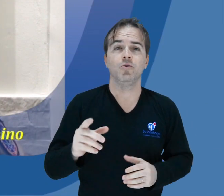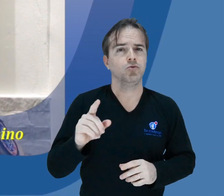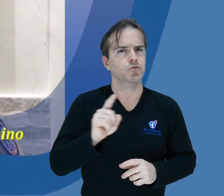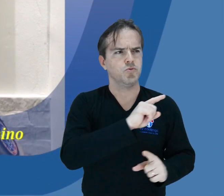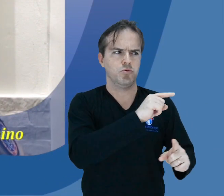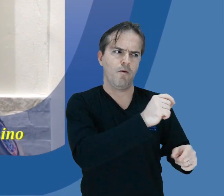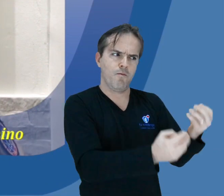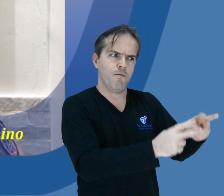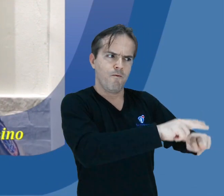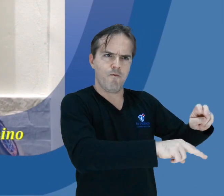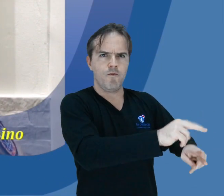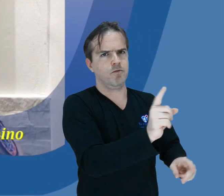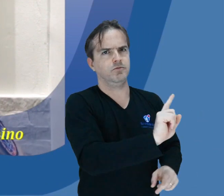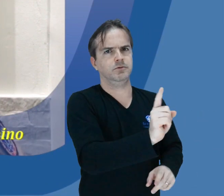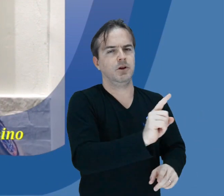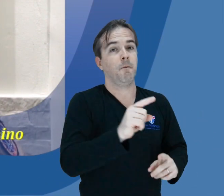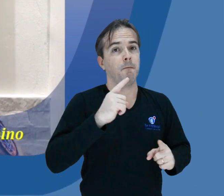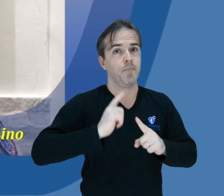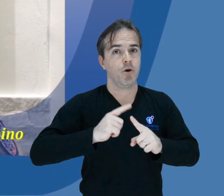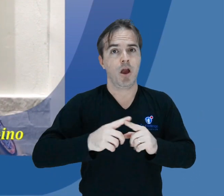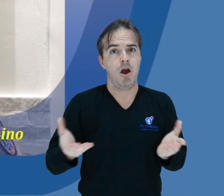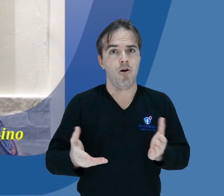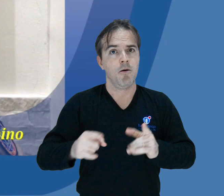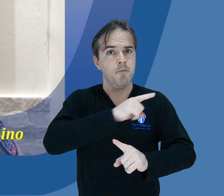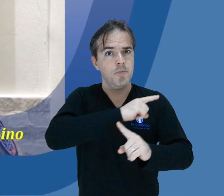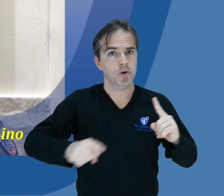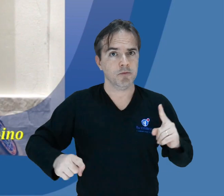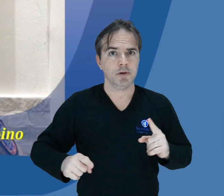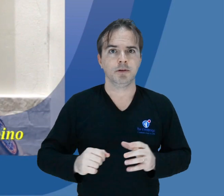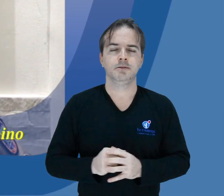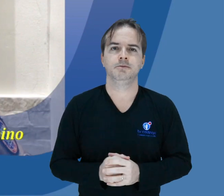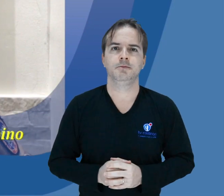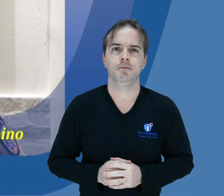isso, porque este ano está proibido.